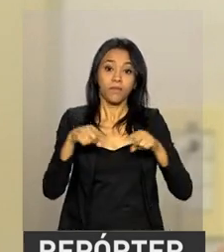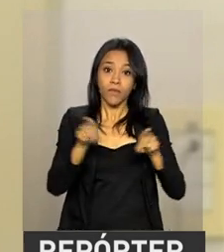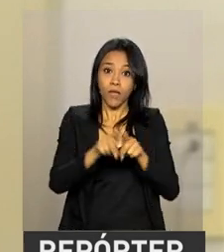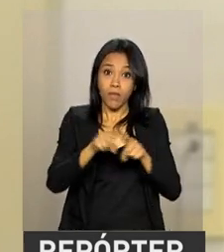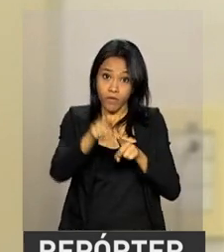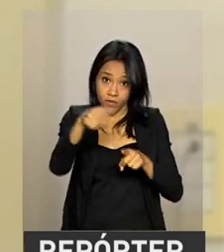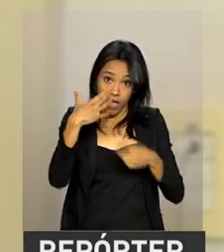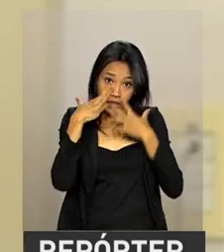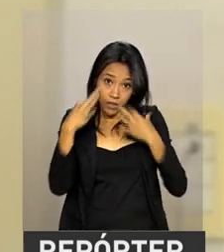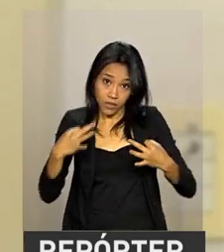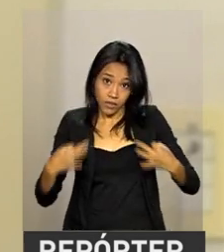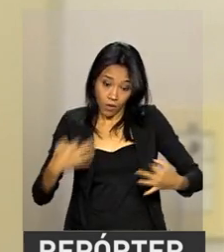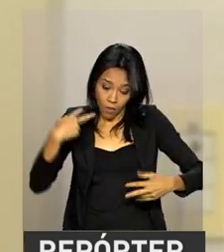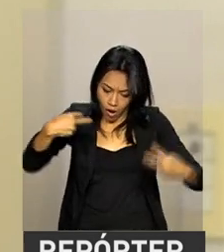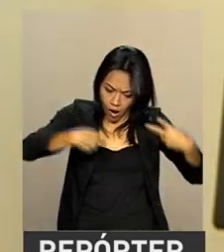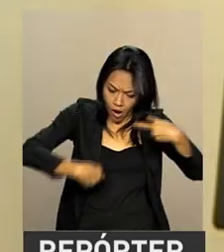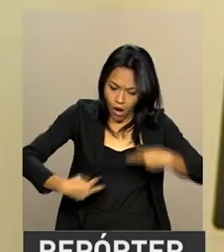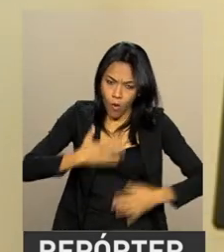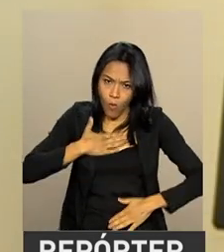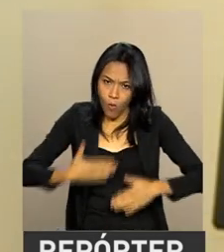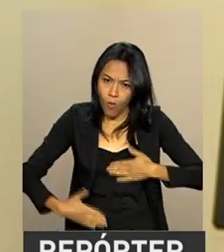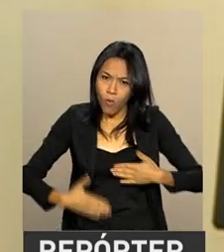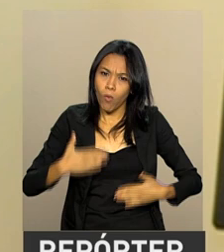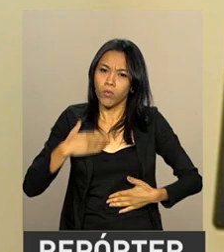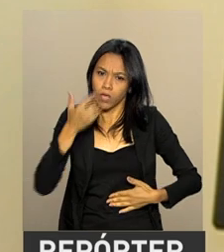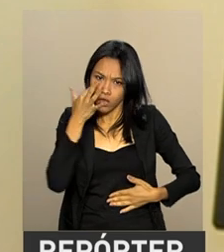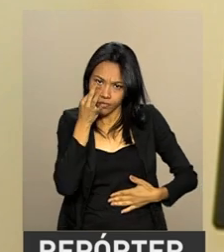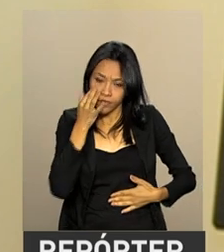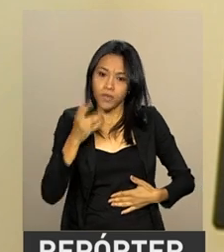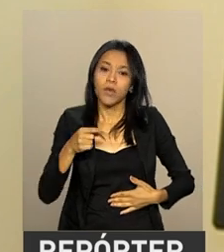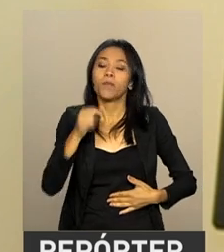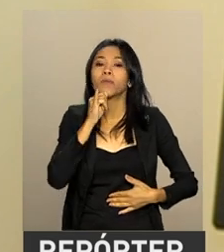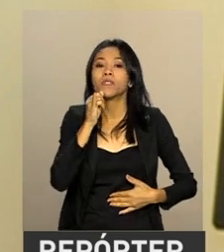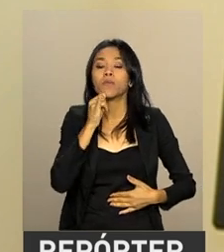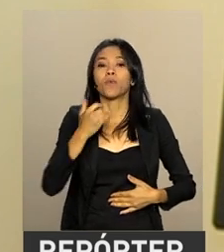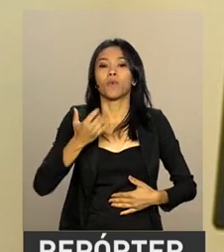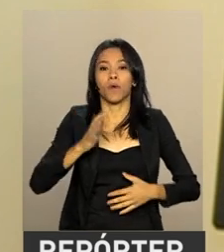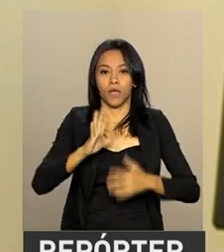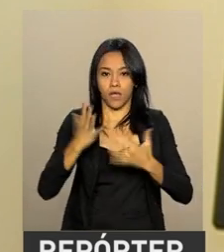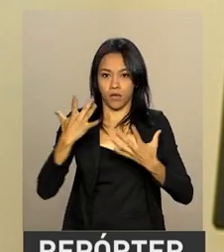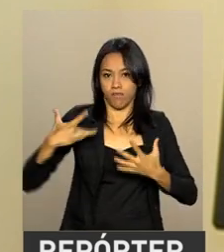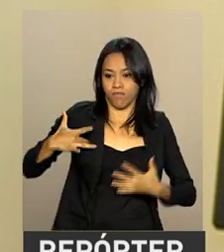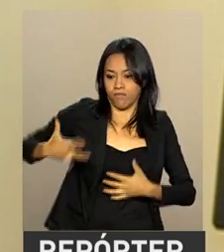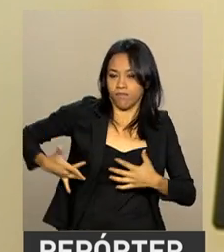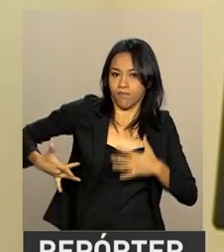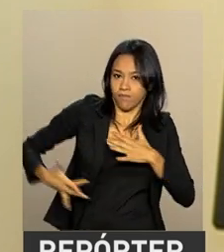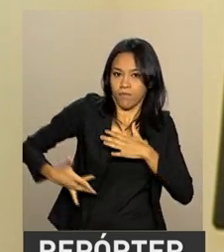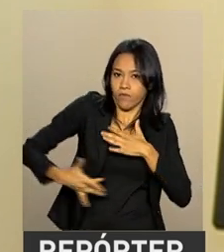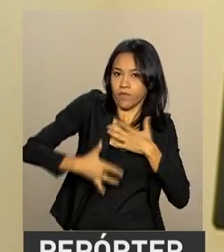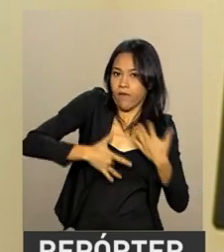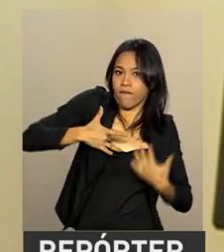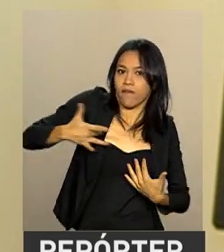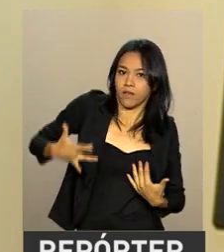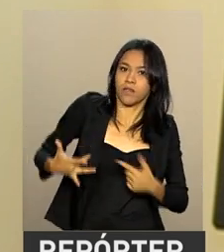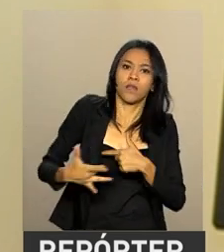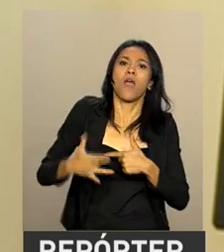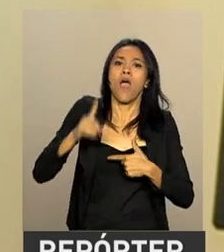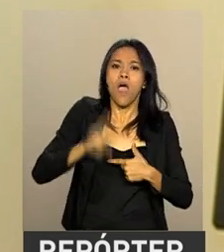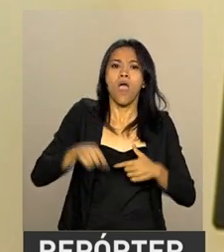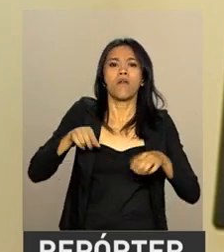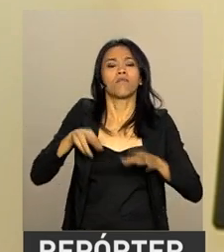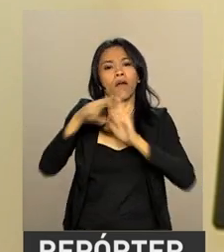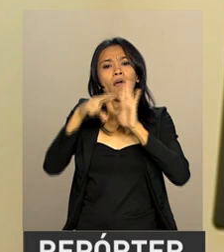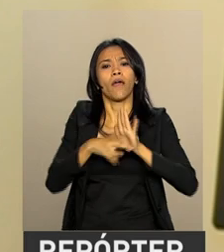no diagnóstico precoce da doença. Esse não é o popular autoexame. O autoexame, que a gente fala no jargão médico, é um exame